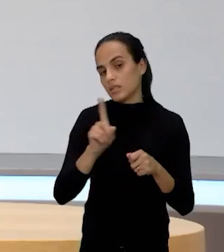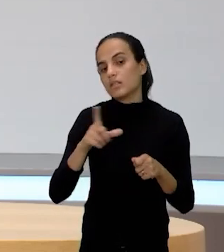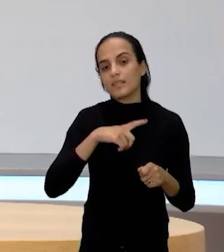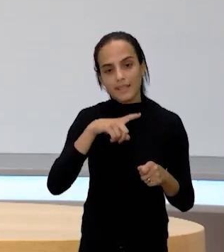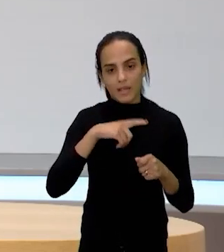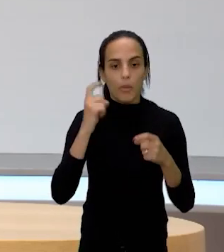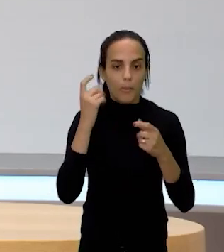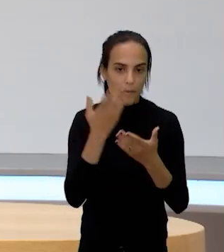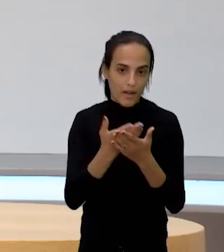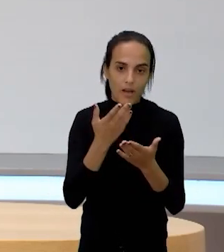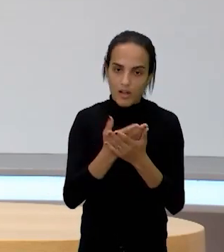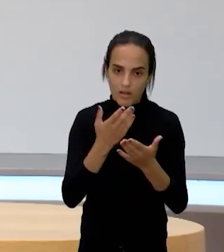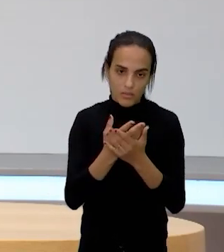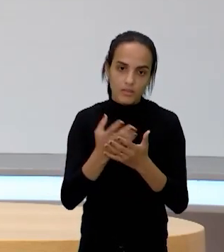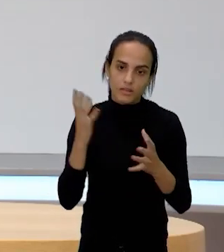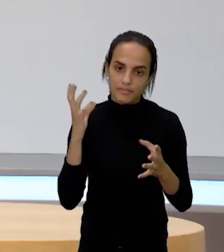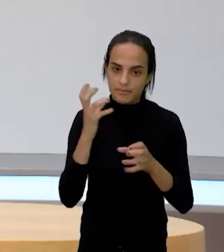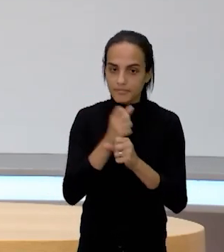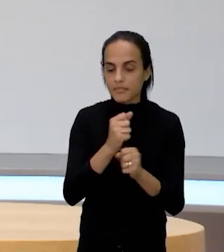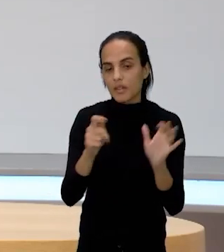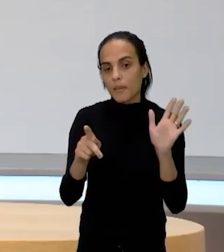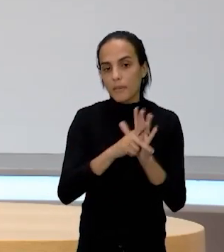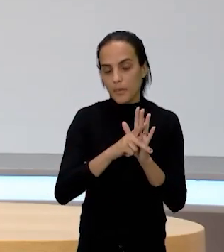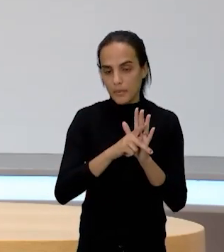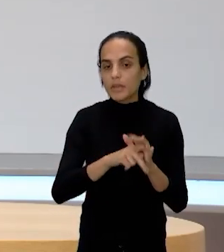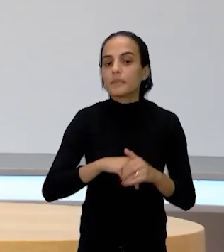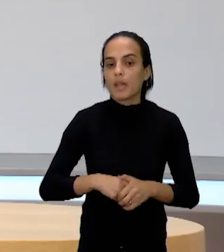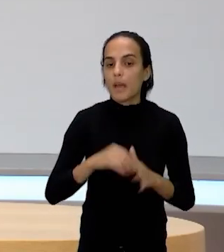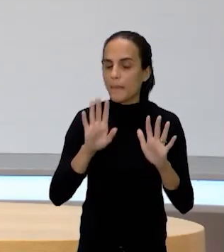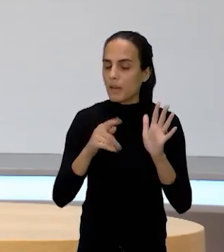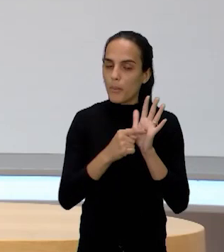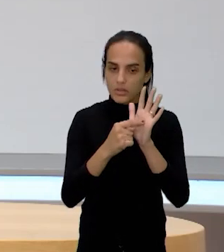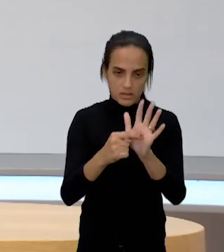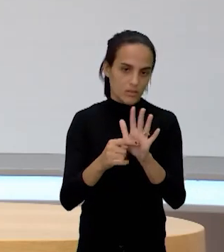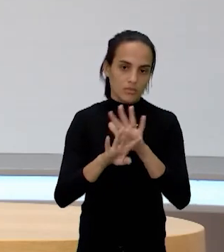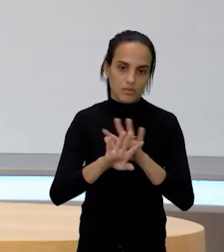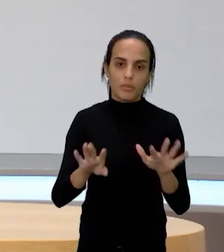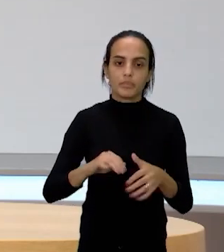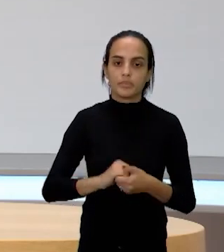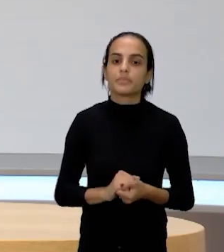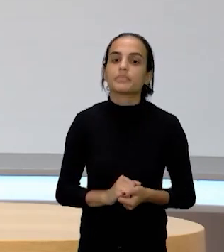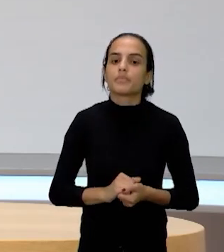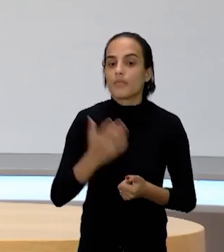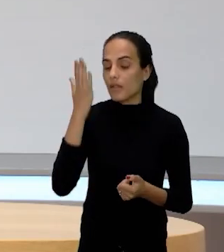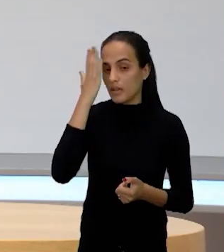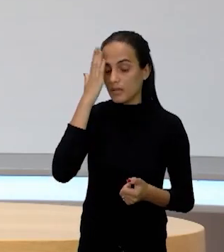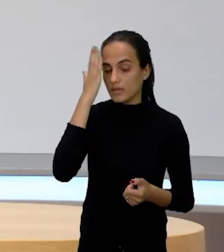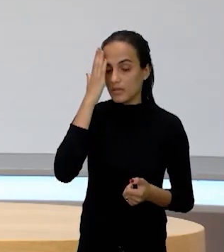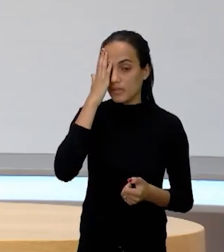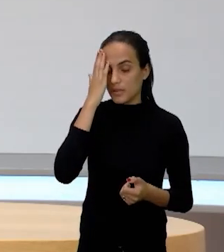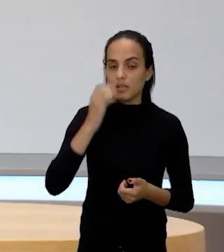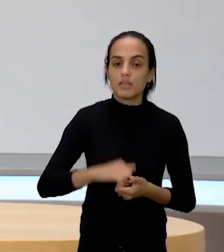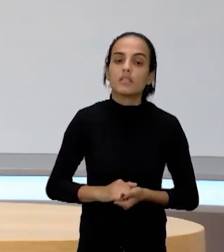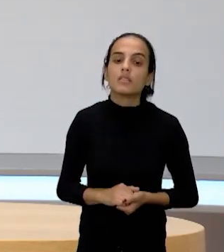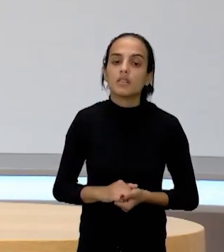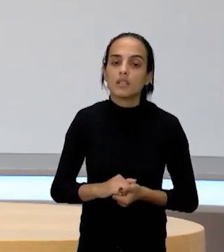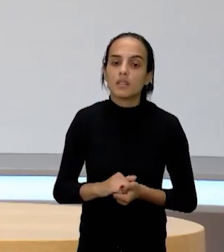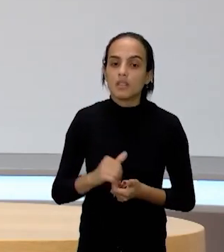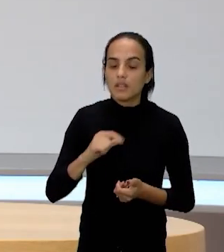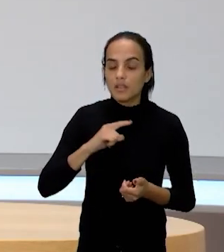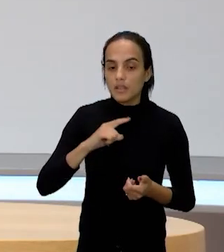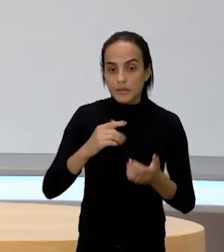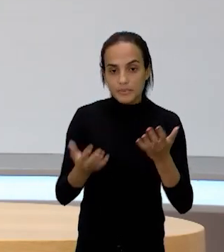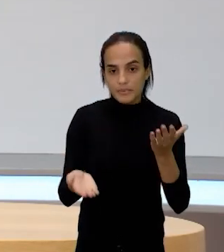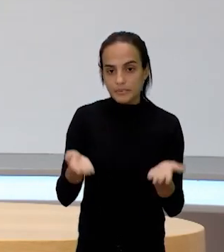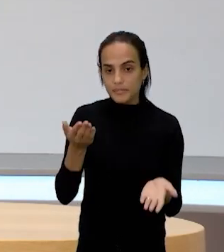só para calcular essa constante, mas eu estou apresentando para vocês. Então, para eu saber que uma reação ela está em